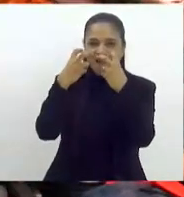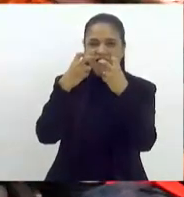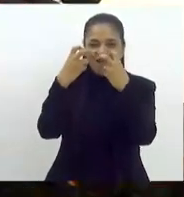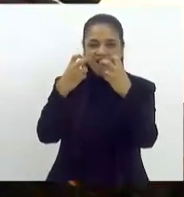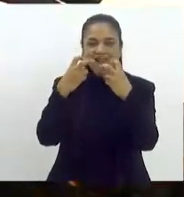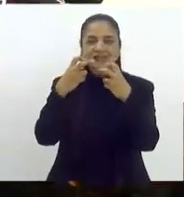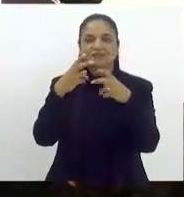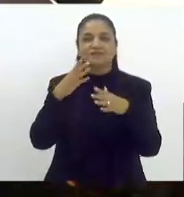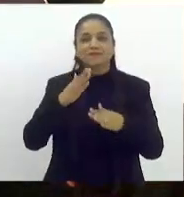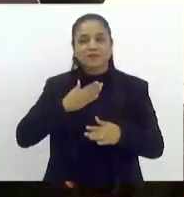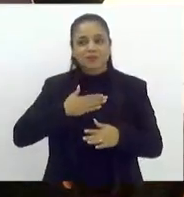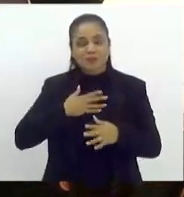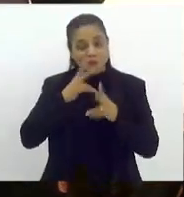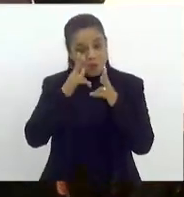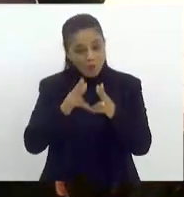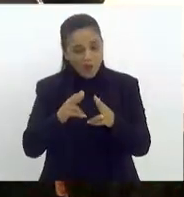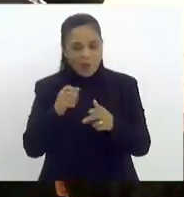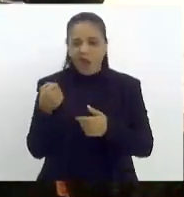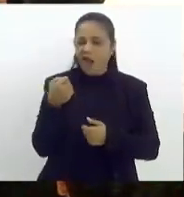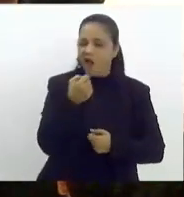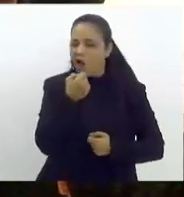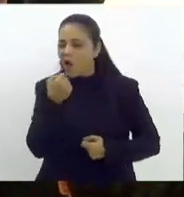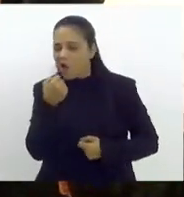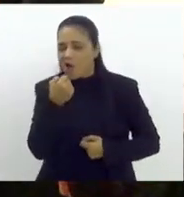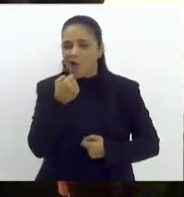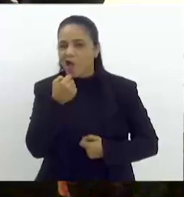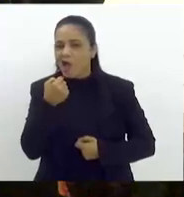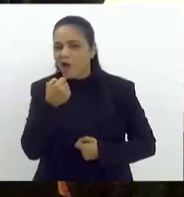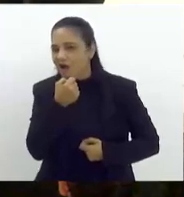me deixaram igual Roberto Carlos aqui ó